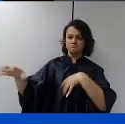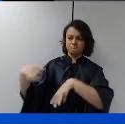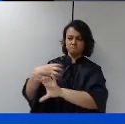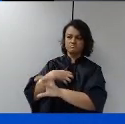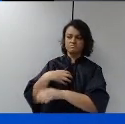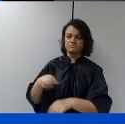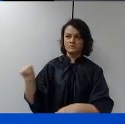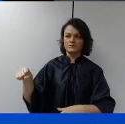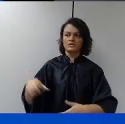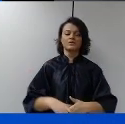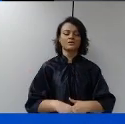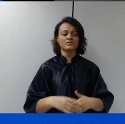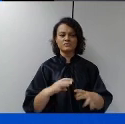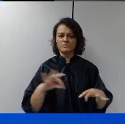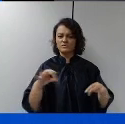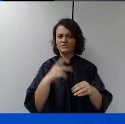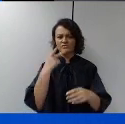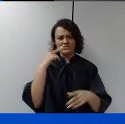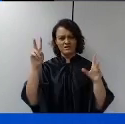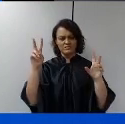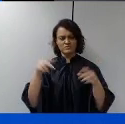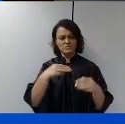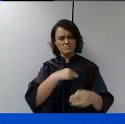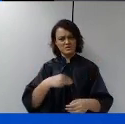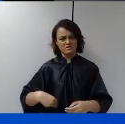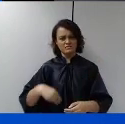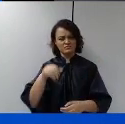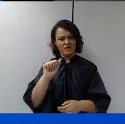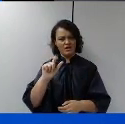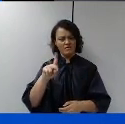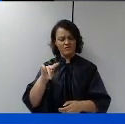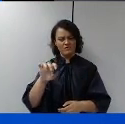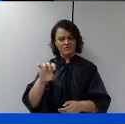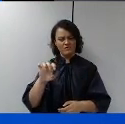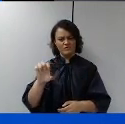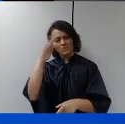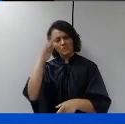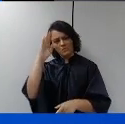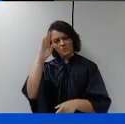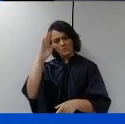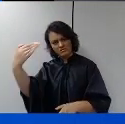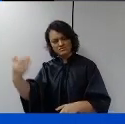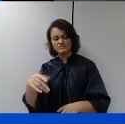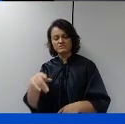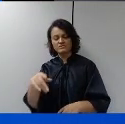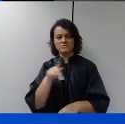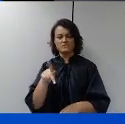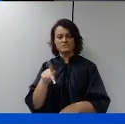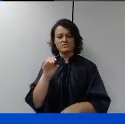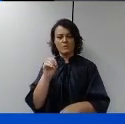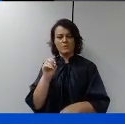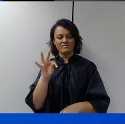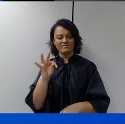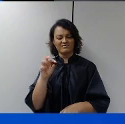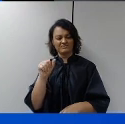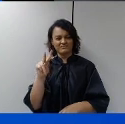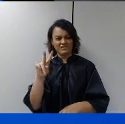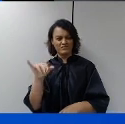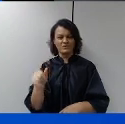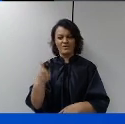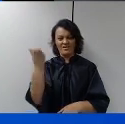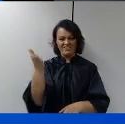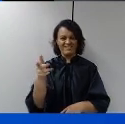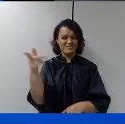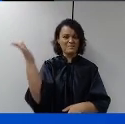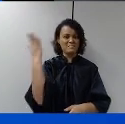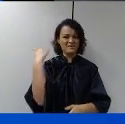eminente ministro Og Fernandes presta ao professor Otávio Lobo. Tive o privilégio de ser seu aluno na Faculdade